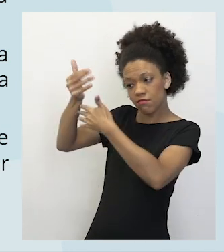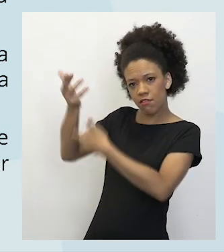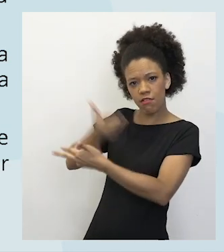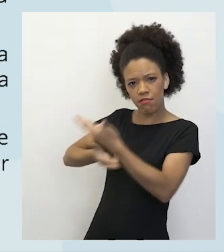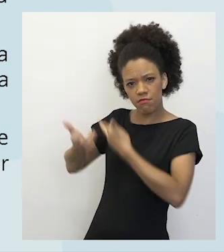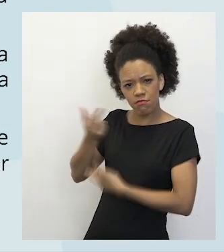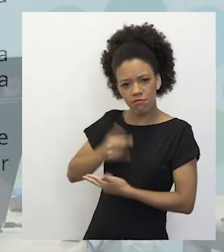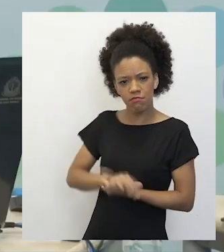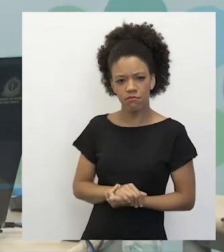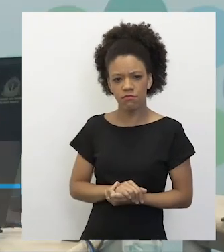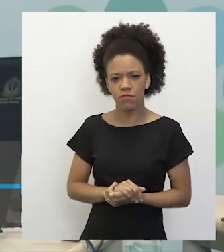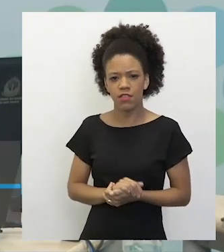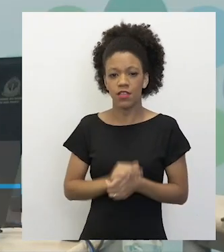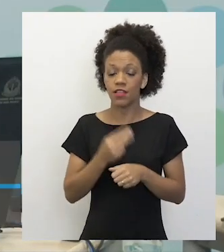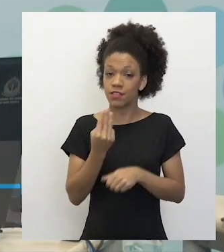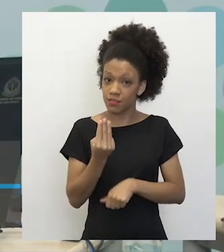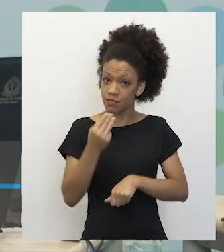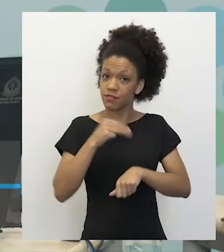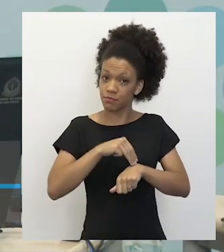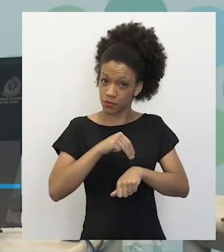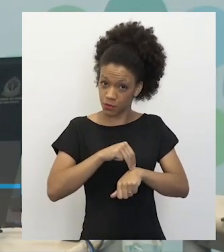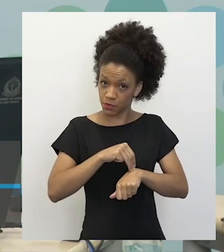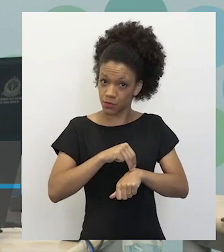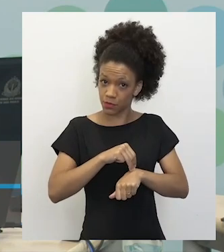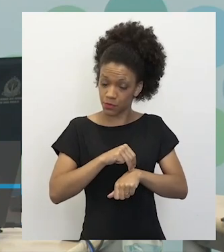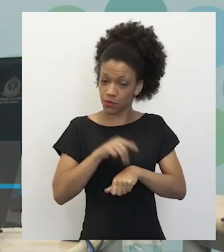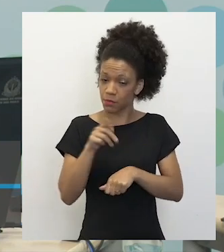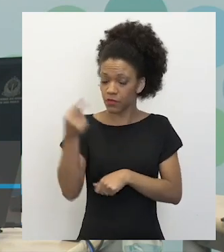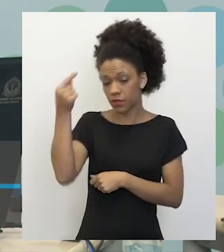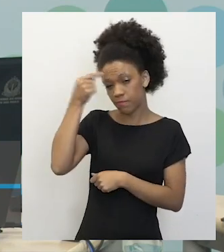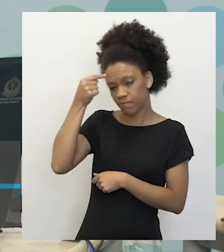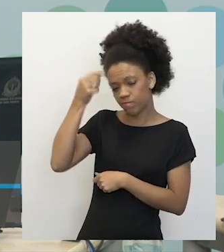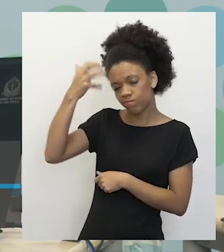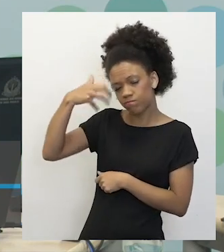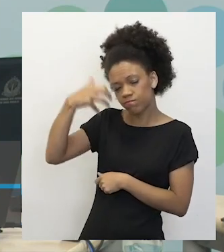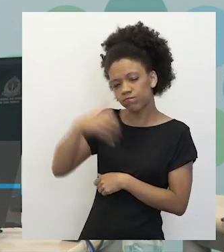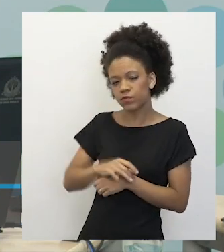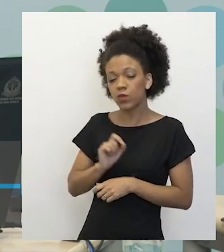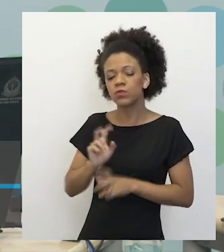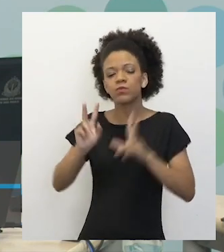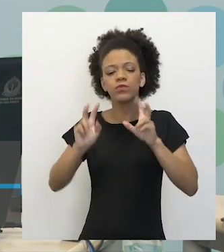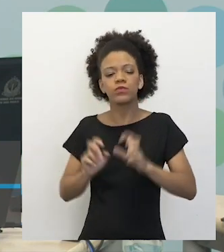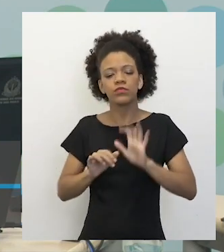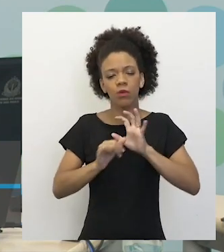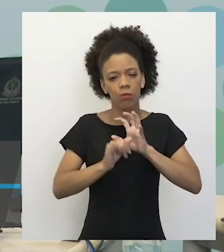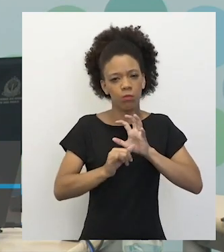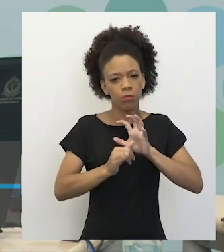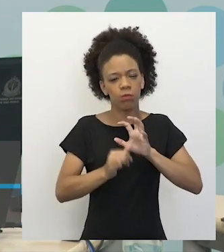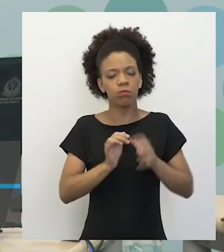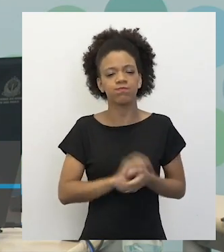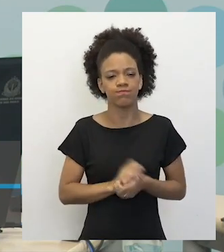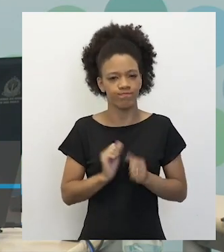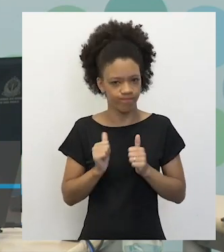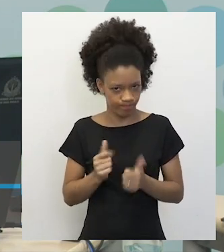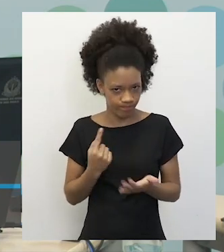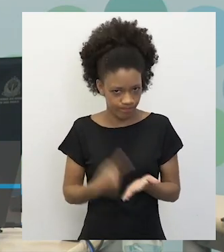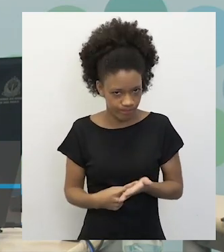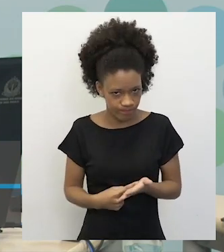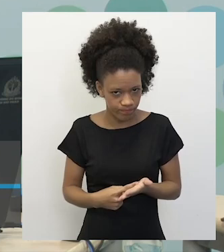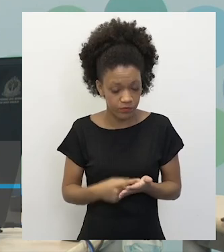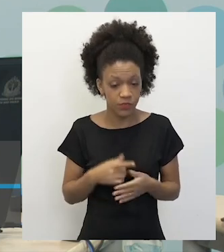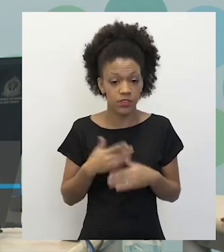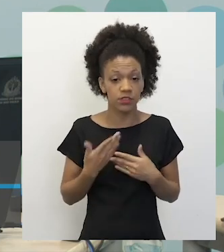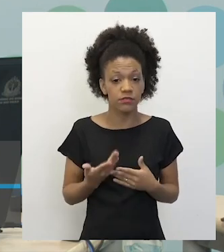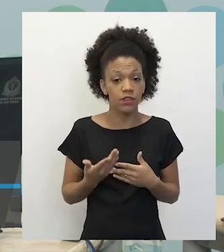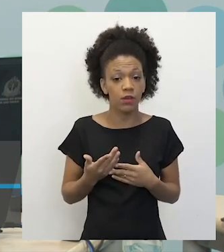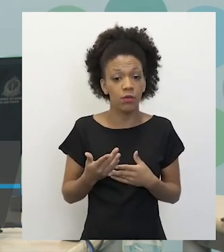dar 3 minutinhos aí para vocês pensarem sobre o título da fábula, tá bom? Então, deem